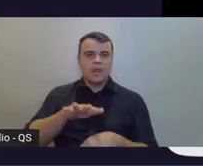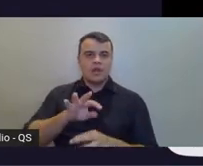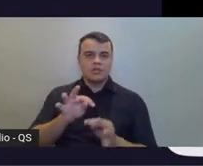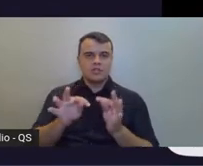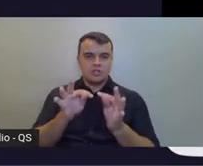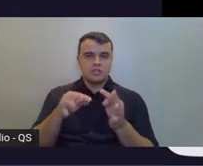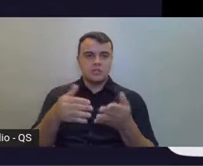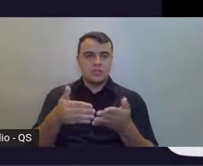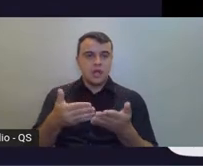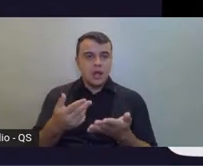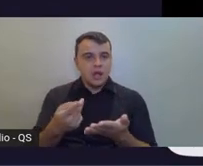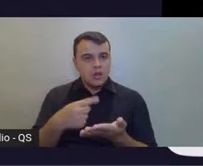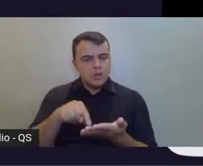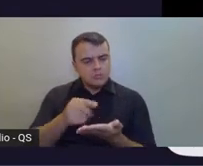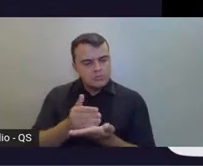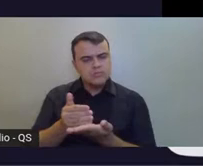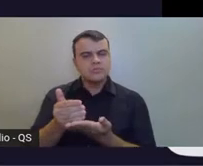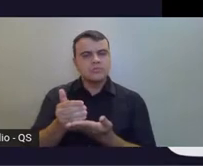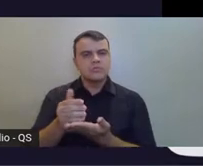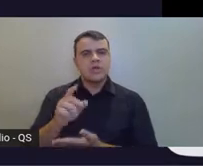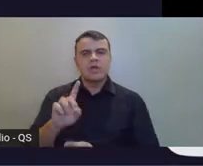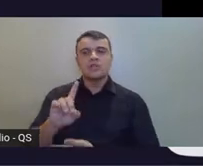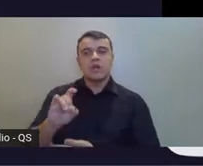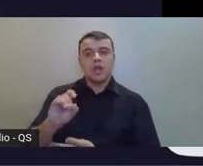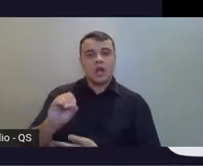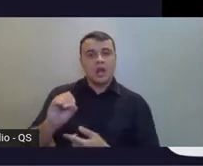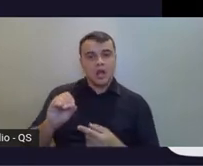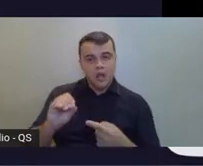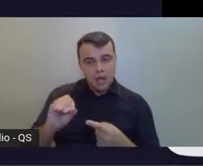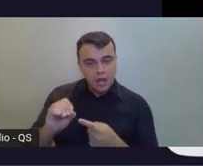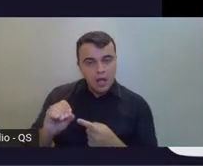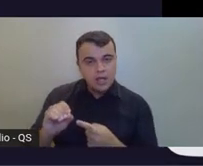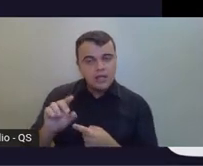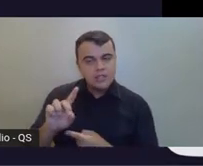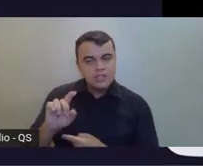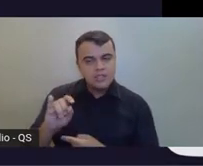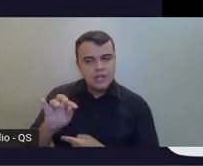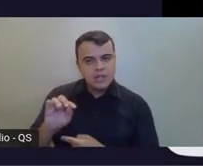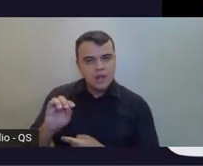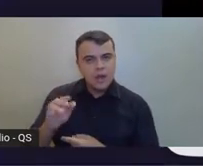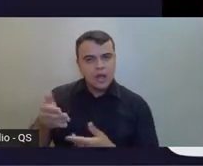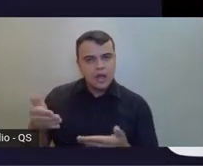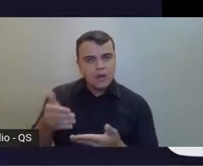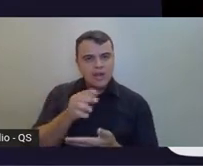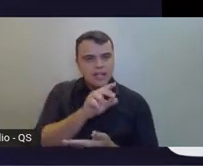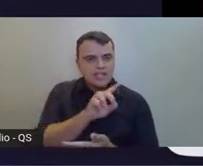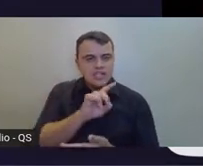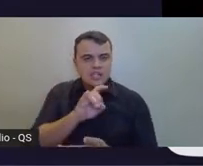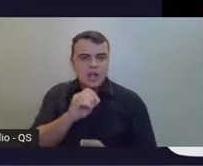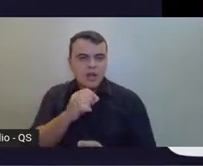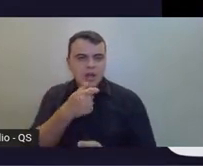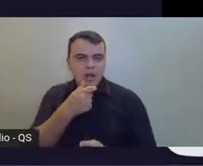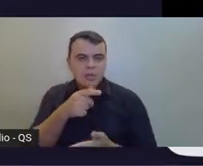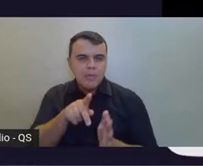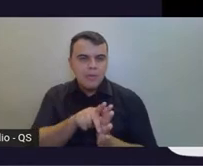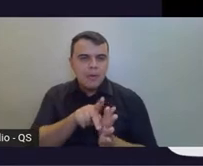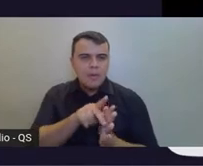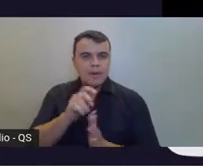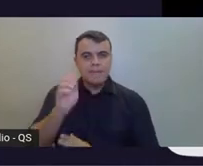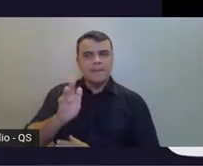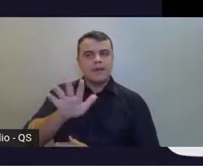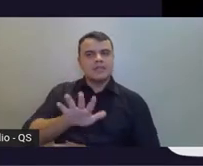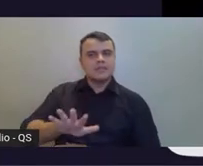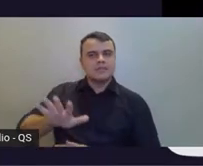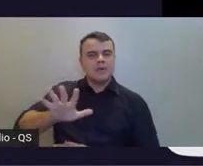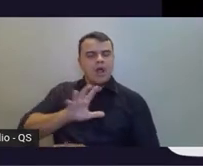é aí que Nós entramos somos a digital inovation uma Startup Brazuca